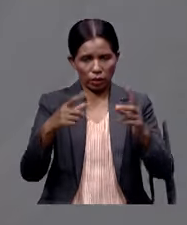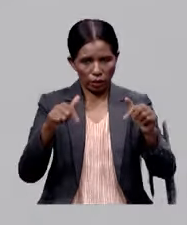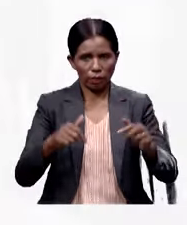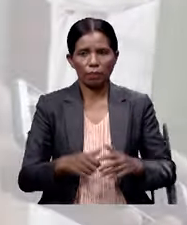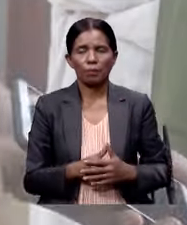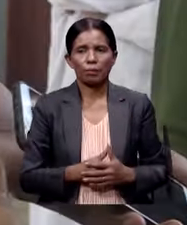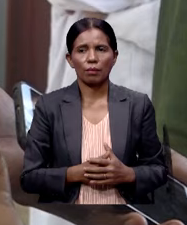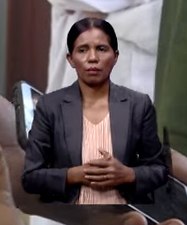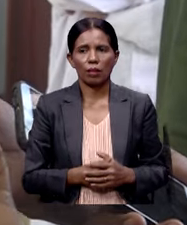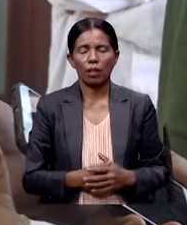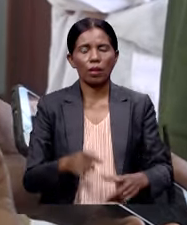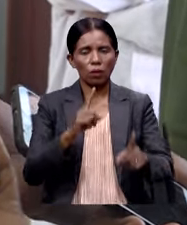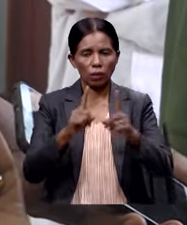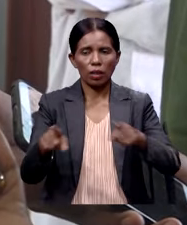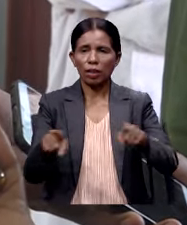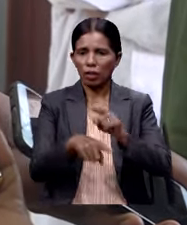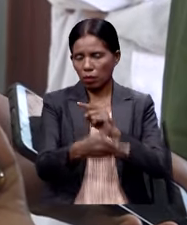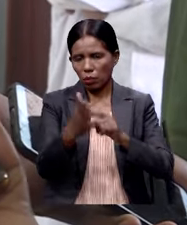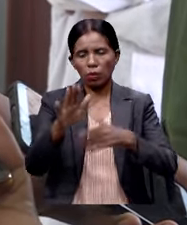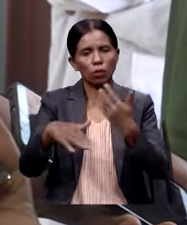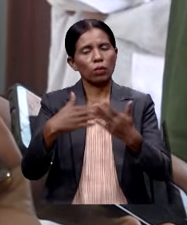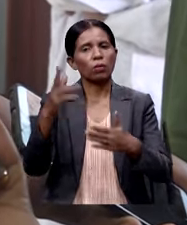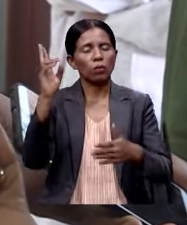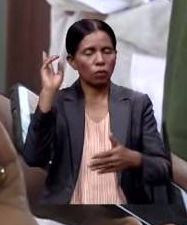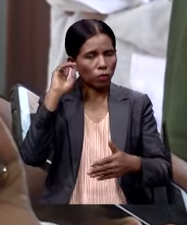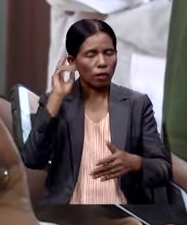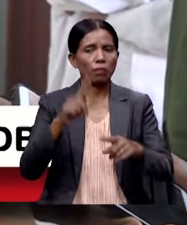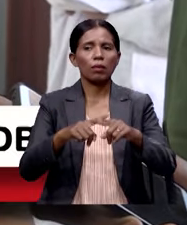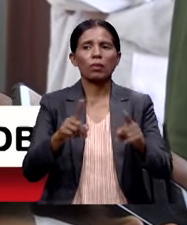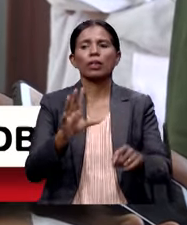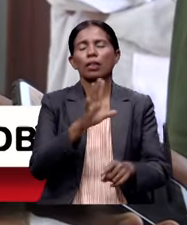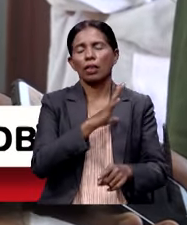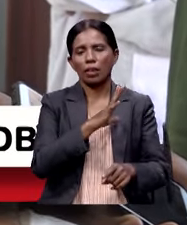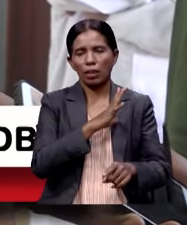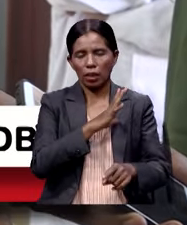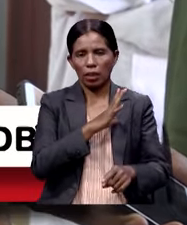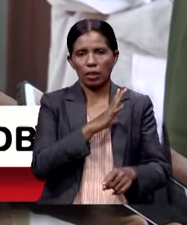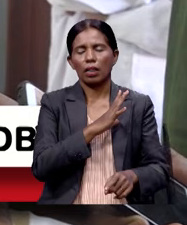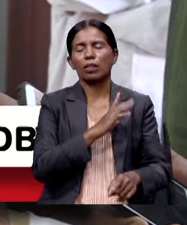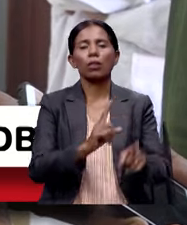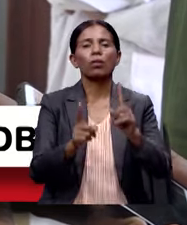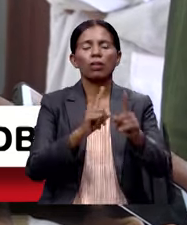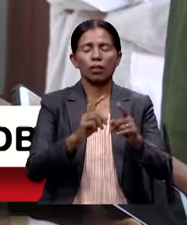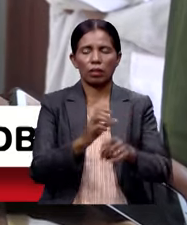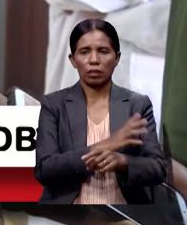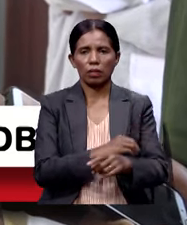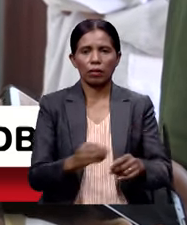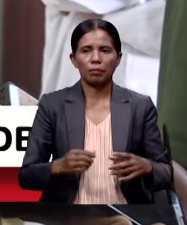Qualia, anessa em Otorona, mas bem, isso é em rela confirmação. Isso é em rela